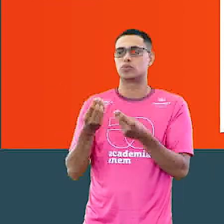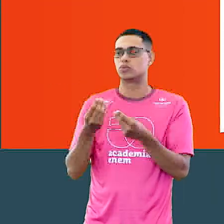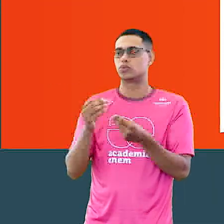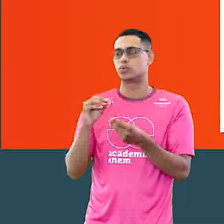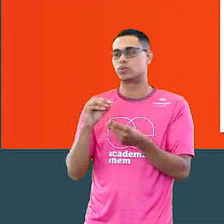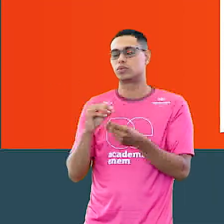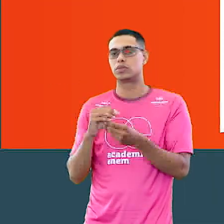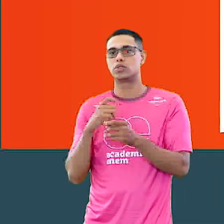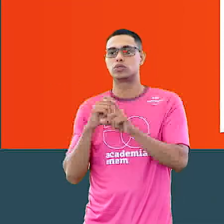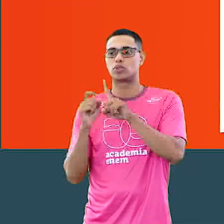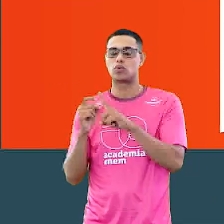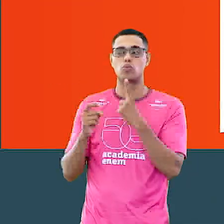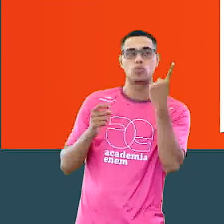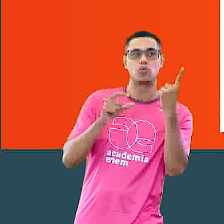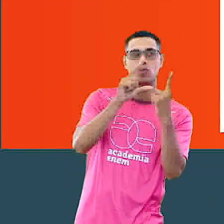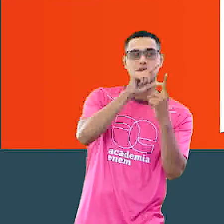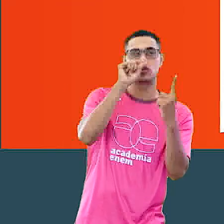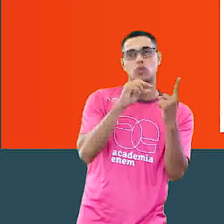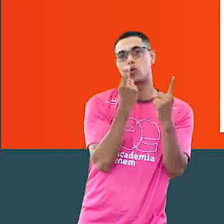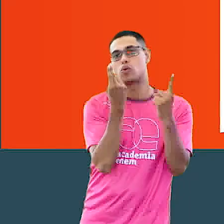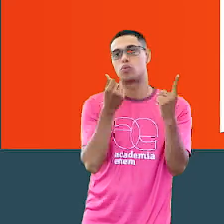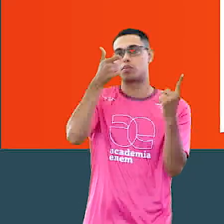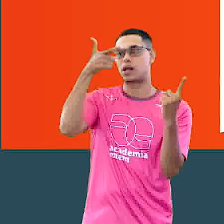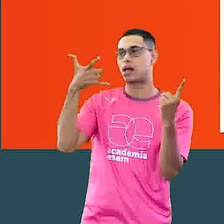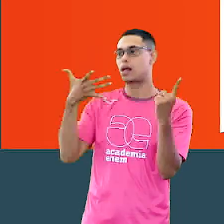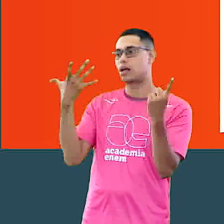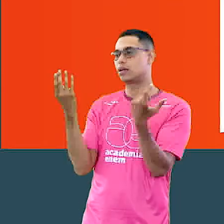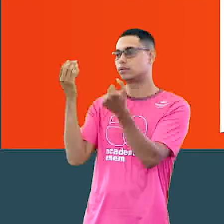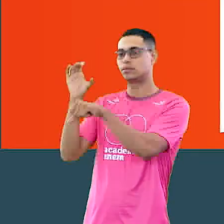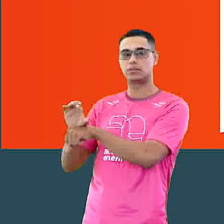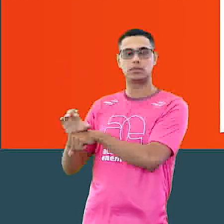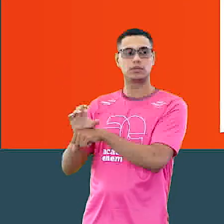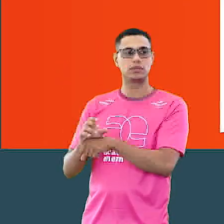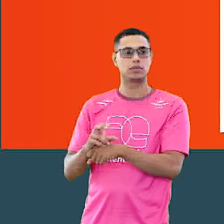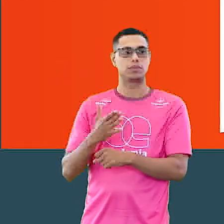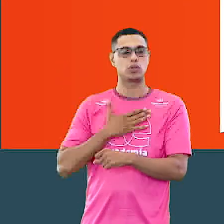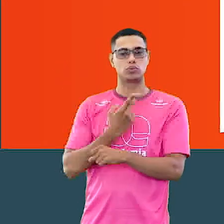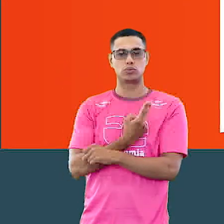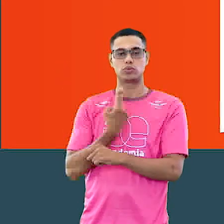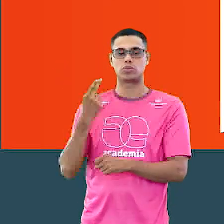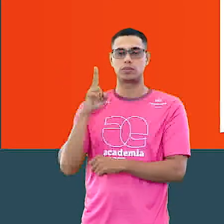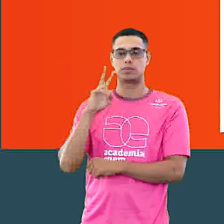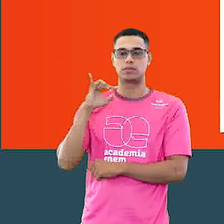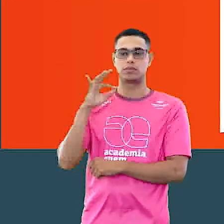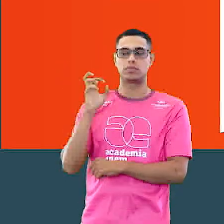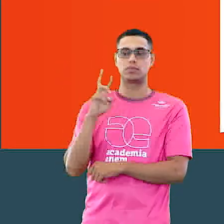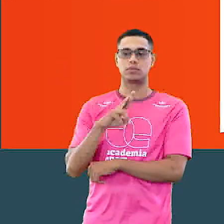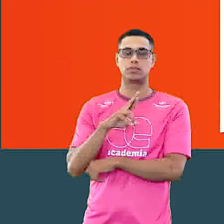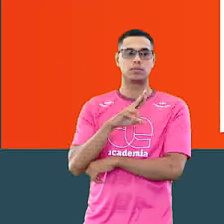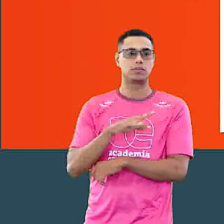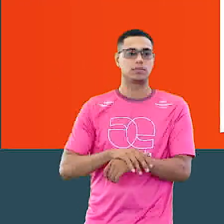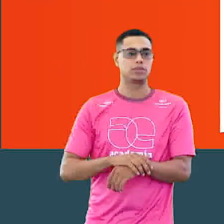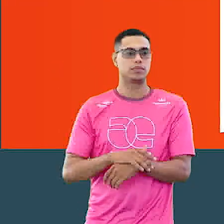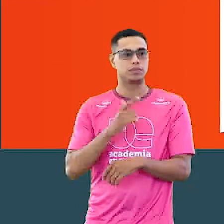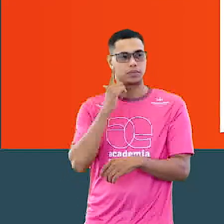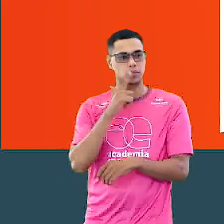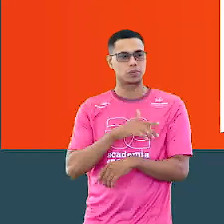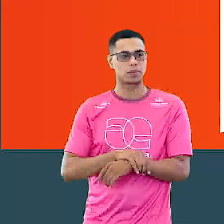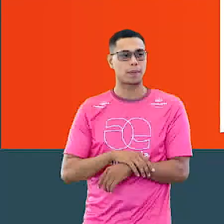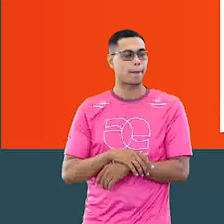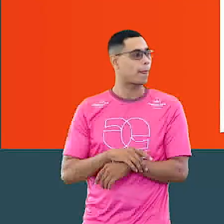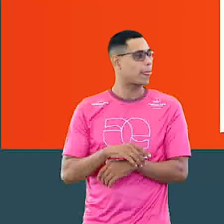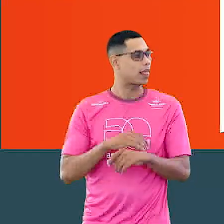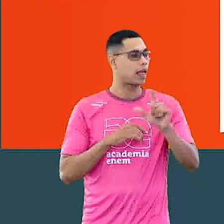uma, ou coloca várias? Como é o teu nome? Victor. Victor, veja bem, ó. O L10,